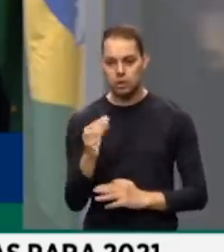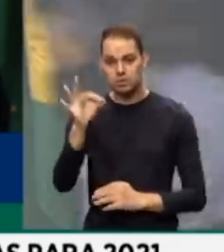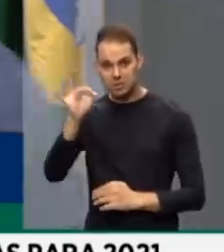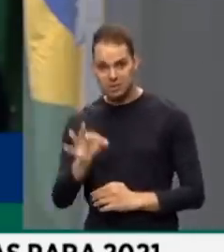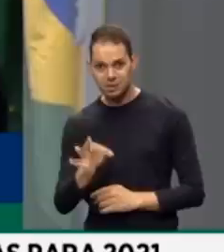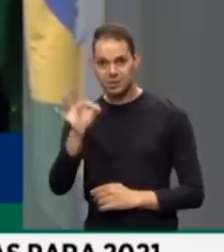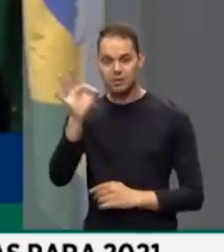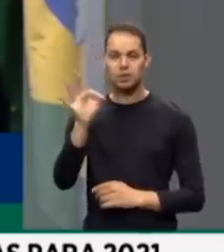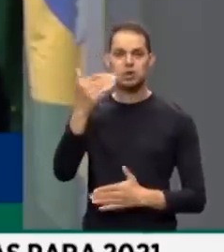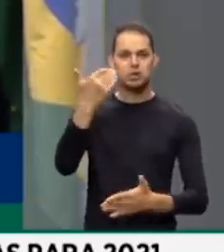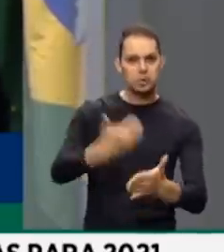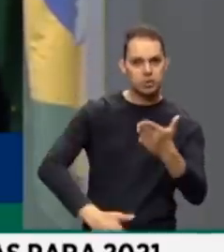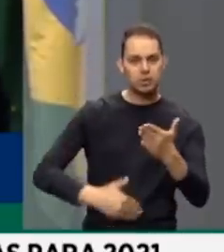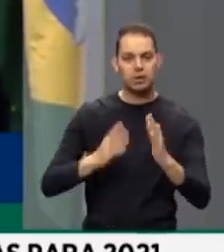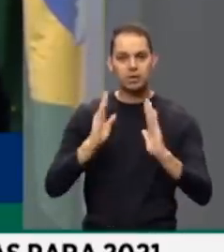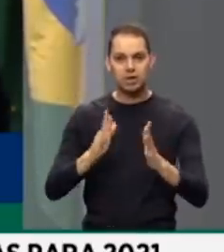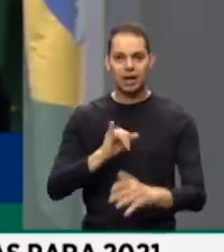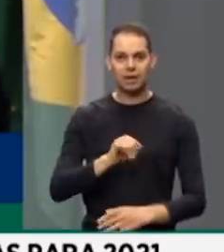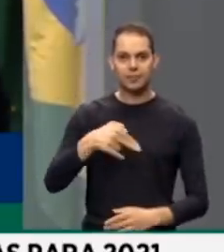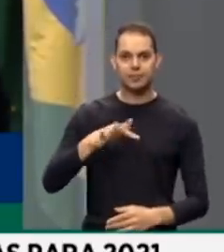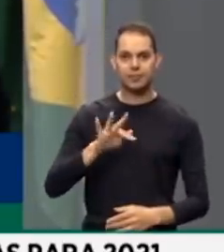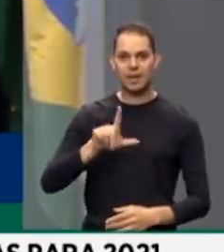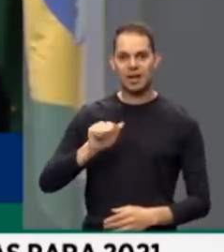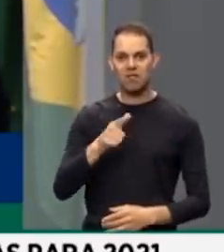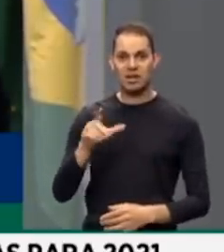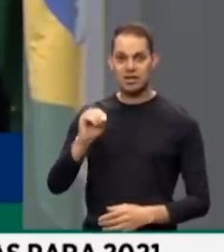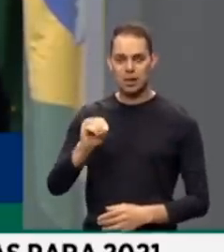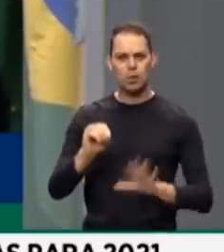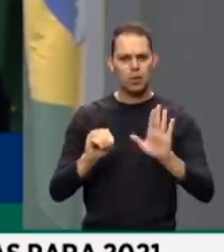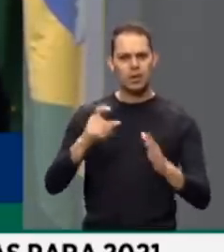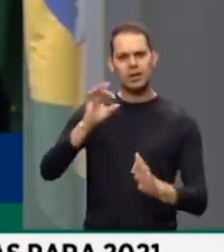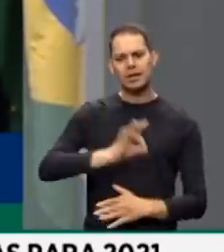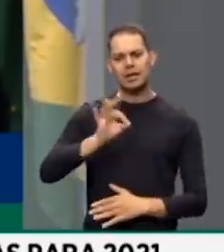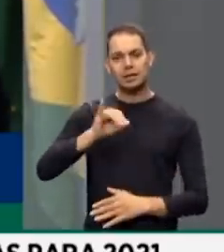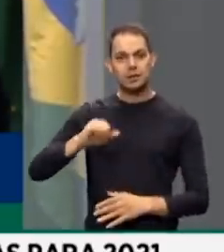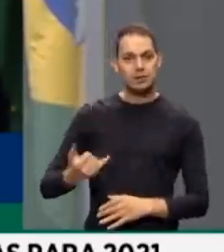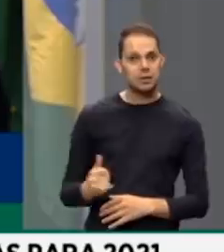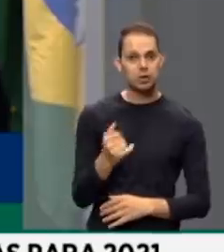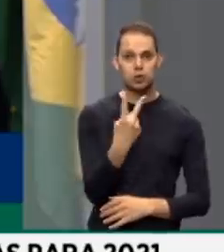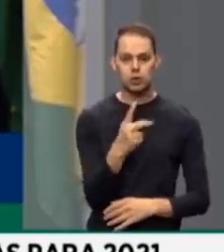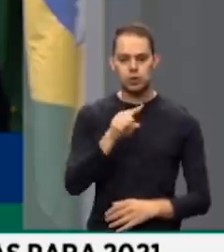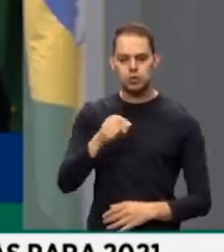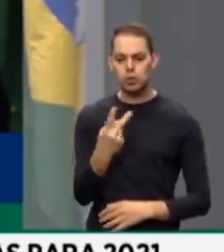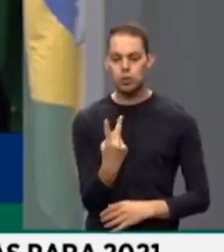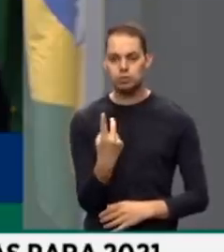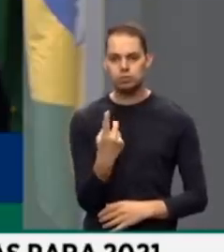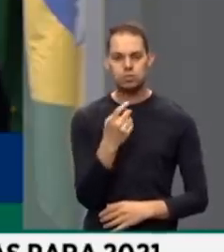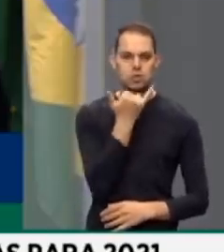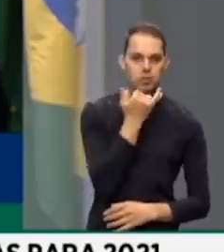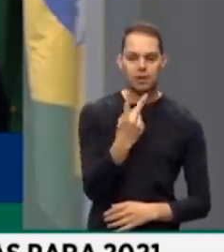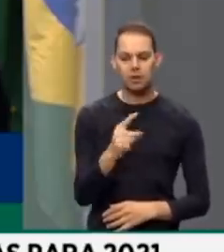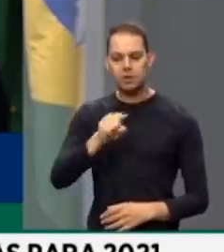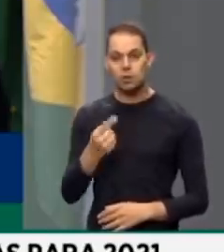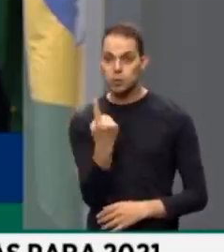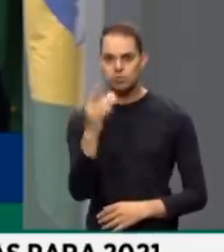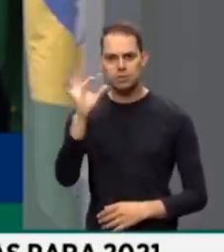3,2%, já descontada a inflação, e uma taxa de juros média de 2,1%. Eu faço